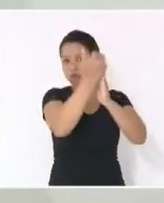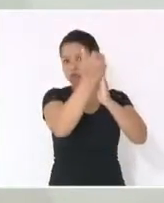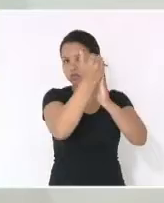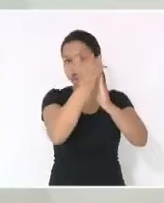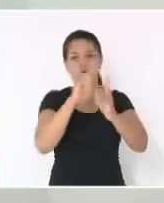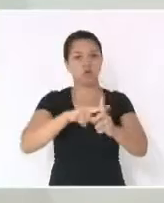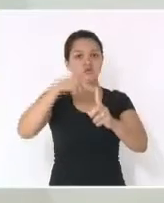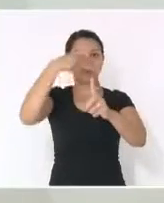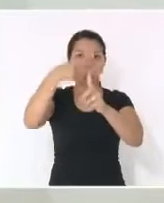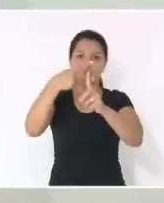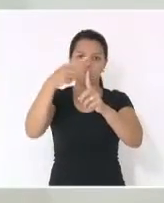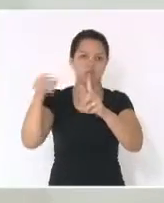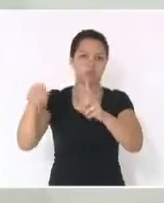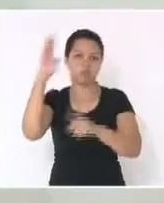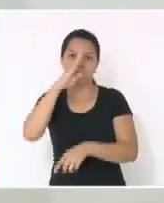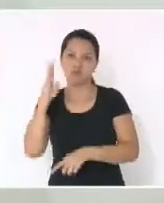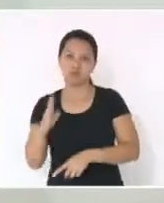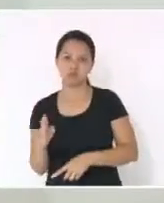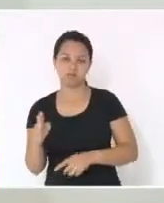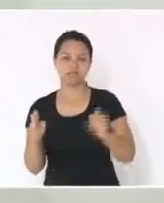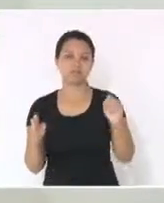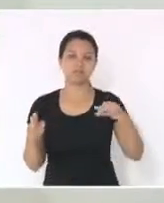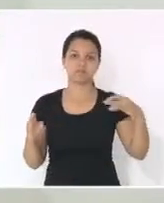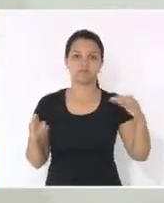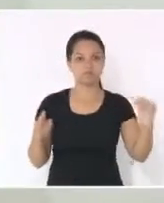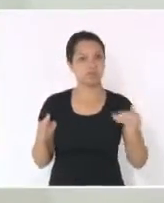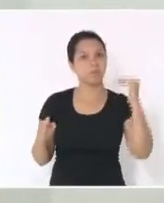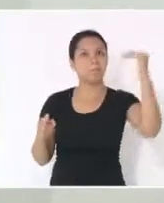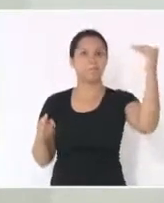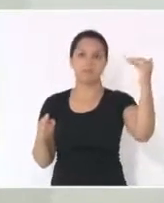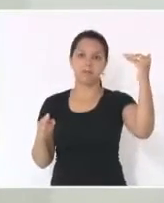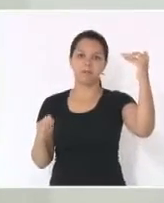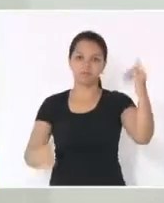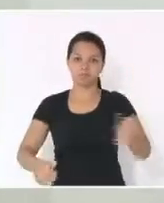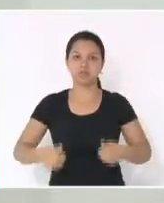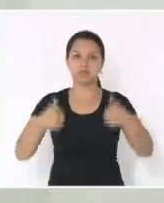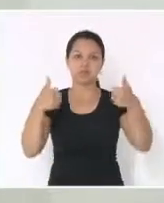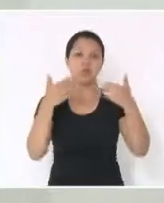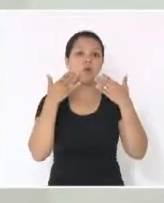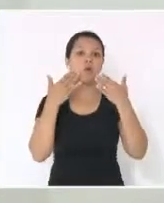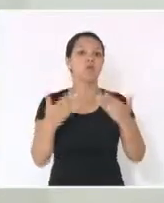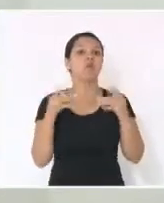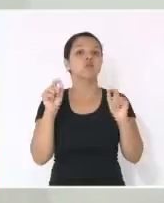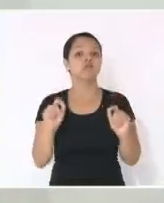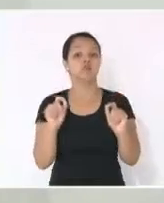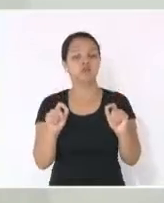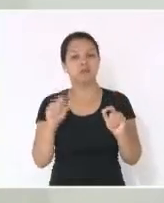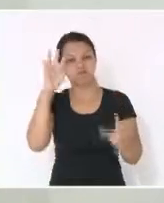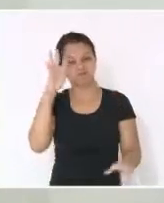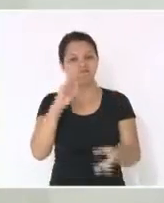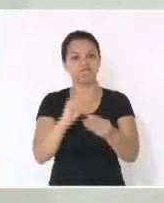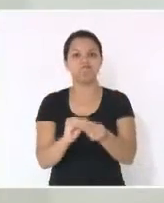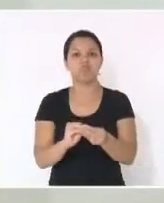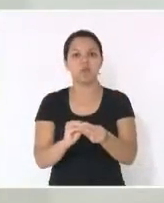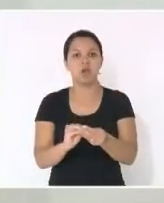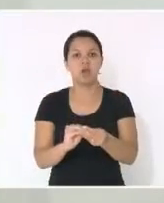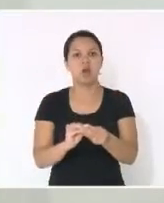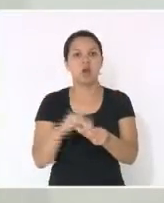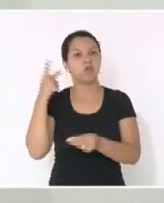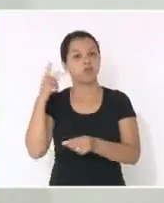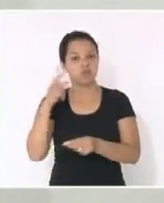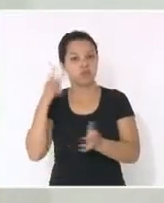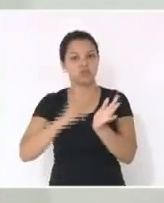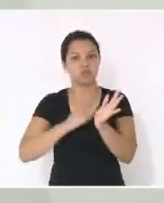médio brasileiro isso mostra que a política tributária é nossa ela não não está de todo errado e que a